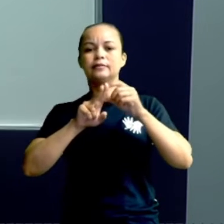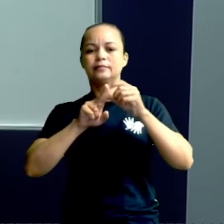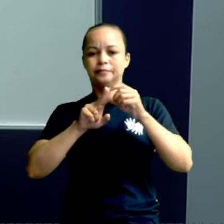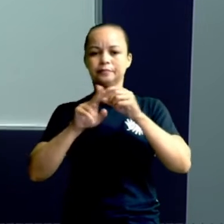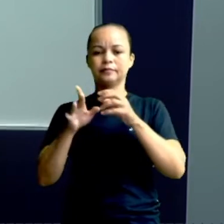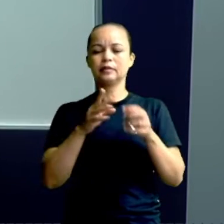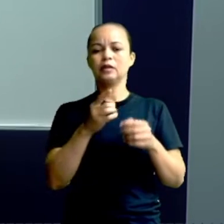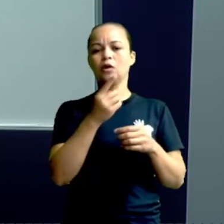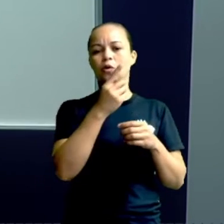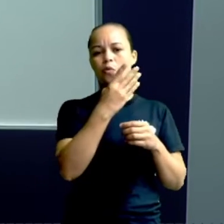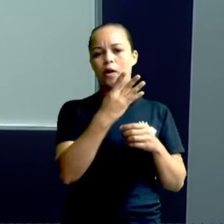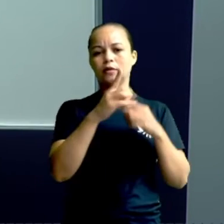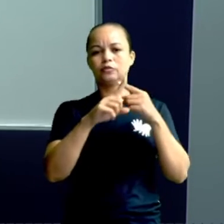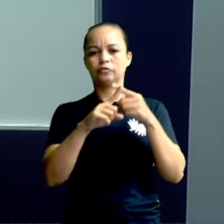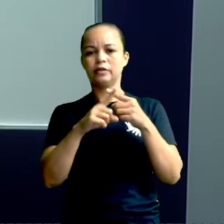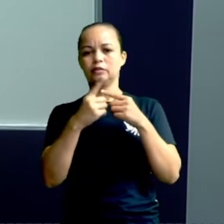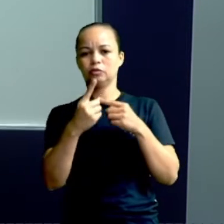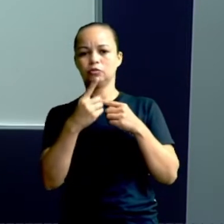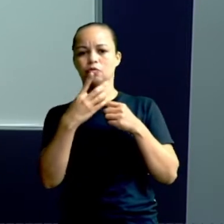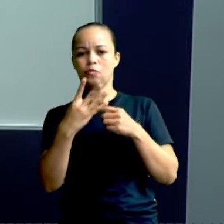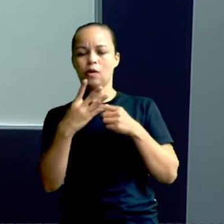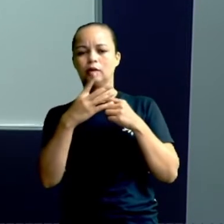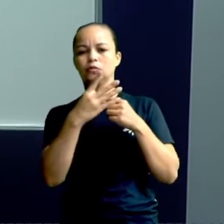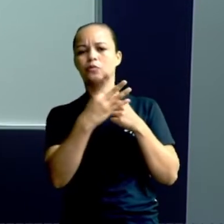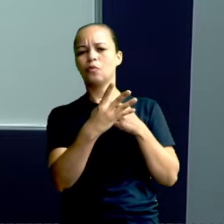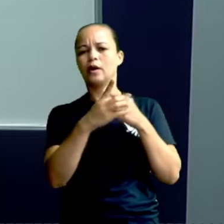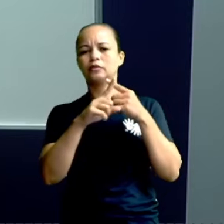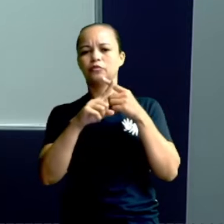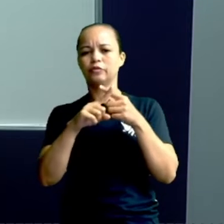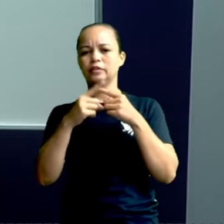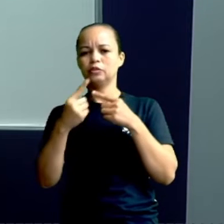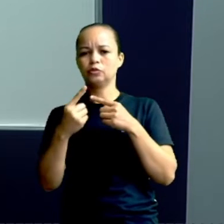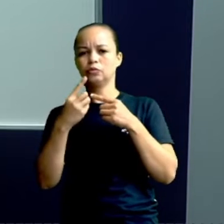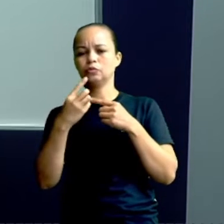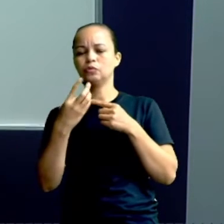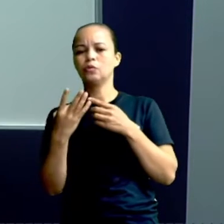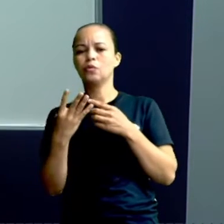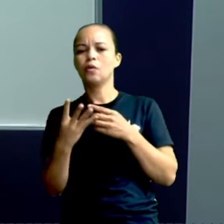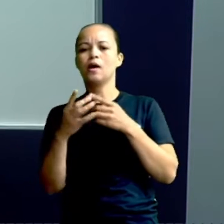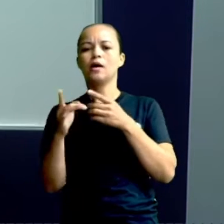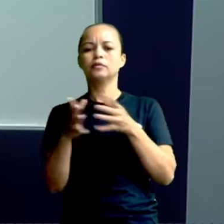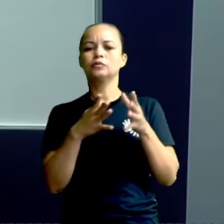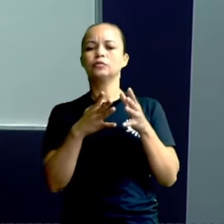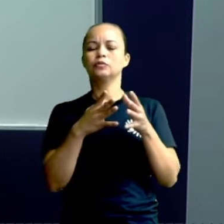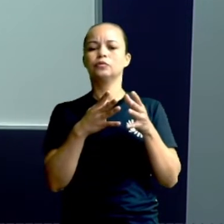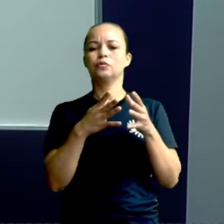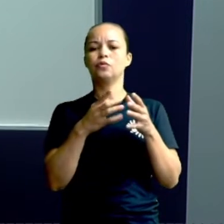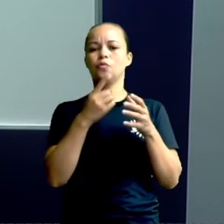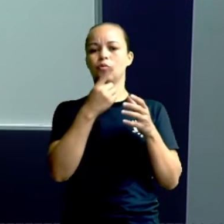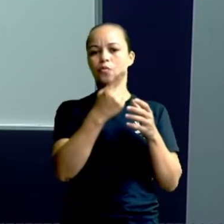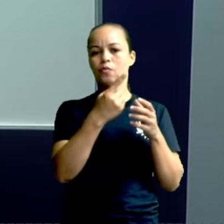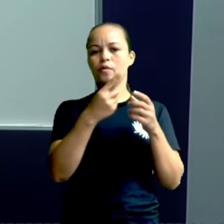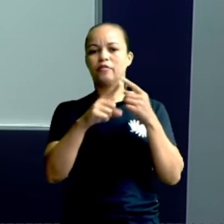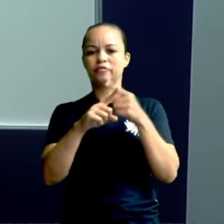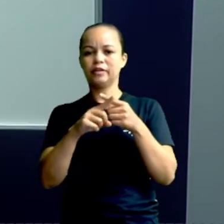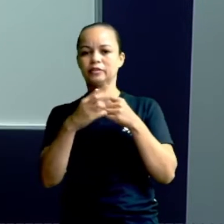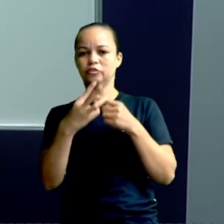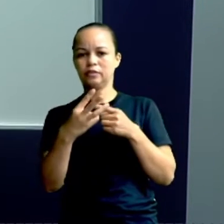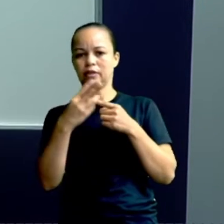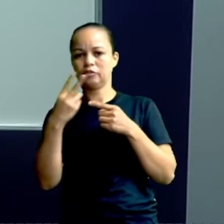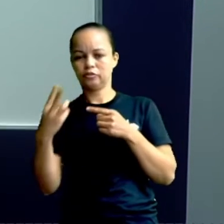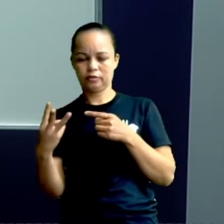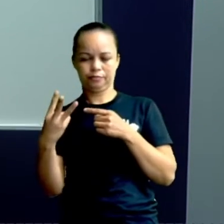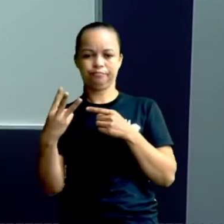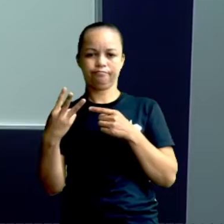4. 1 vezes 1, 1. 1 vezes 3, 3. Vamos somar. 0, 4,